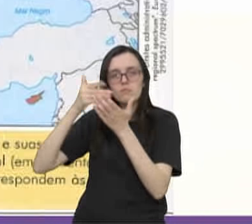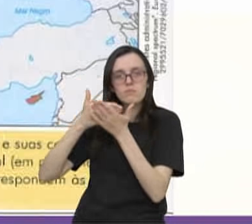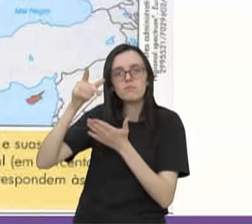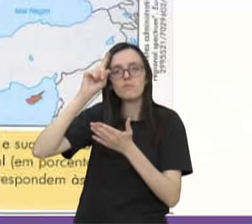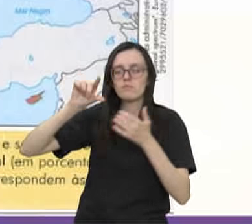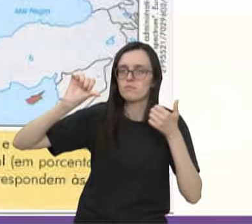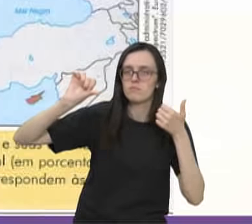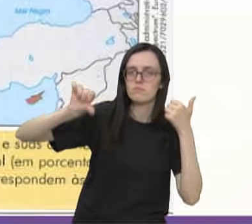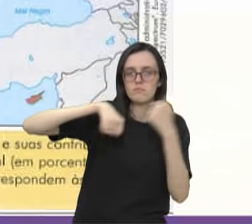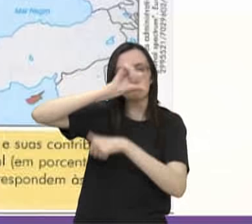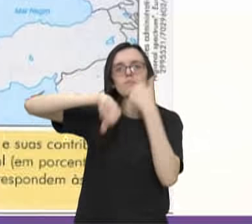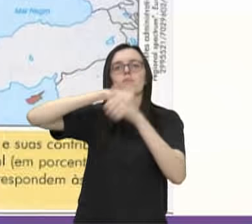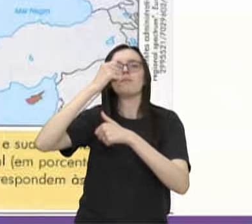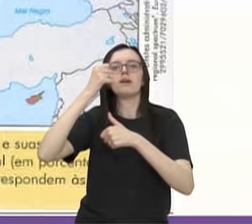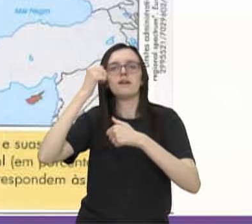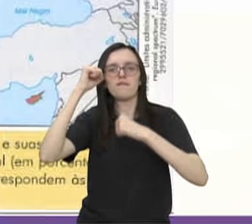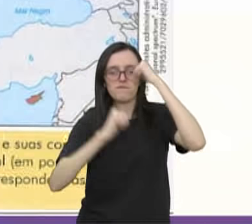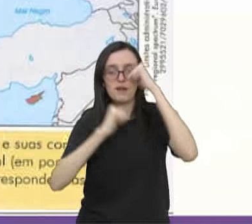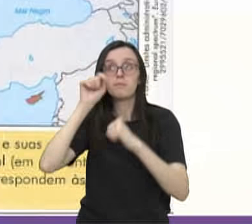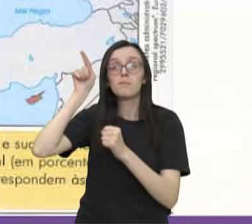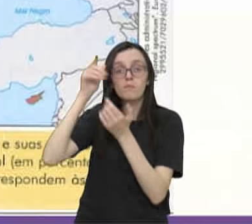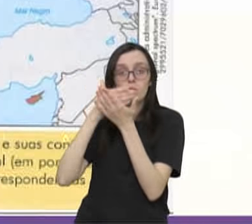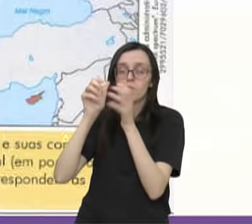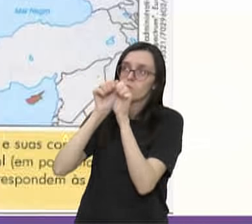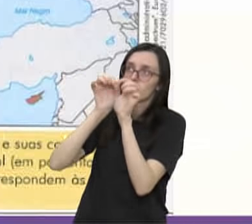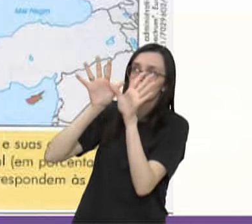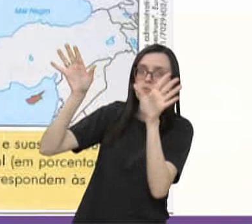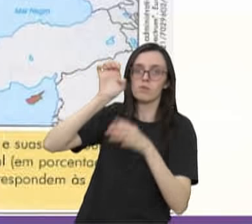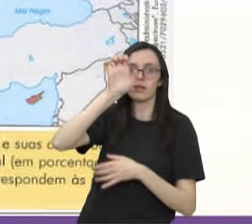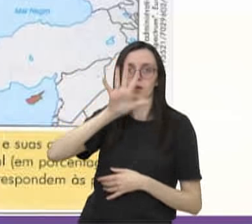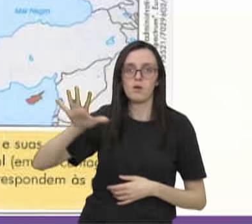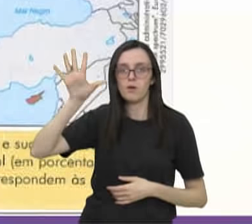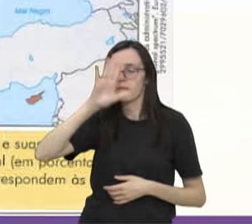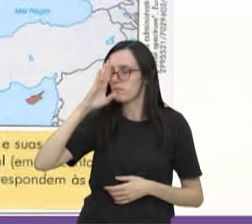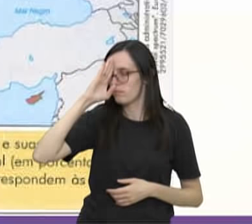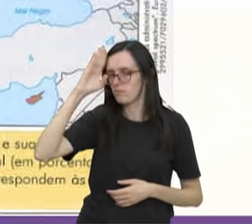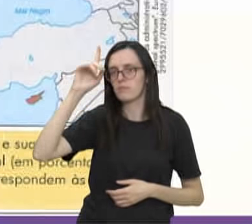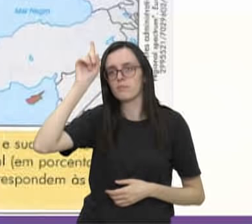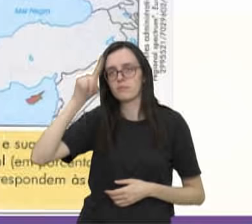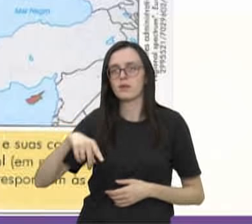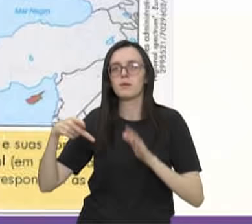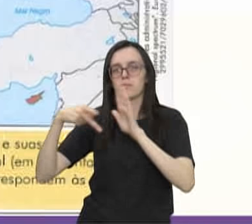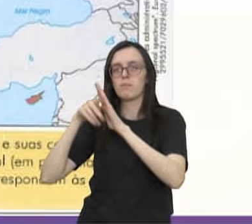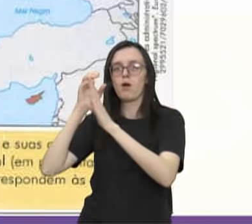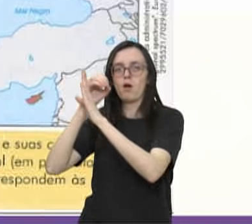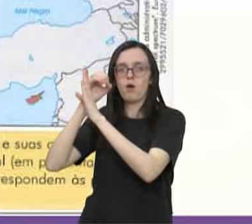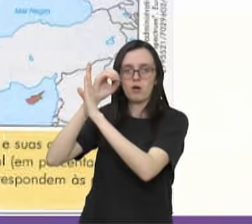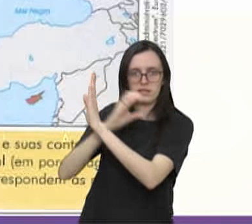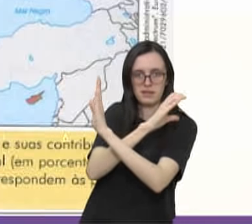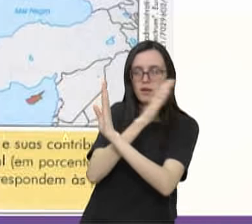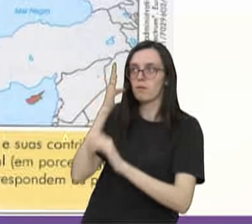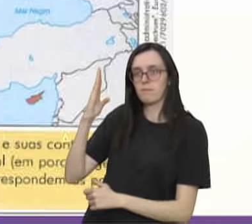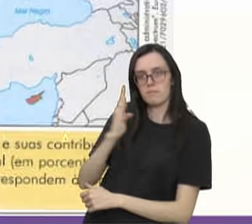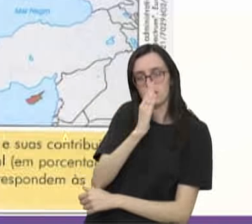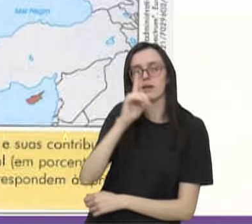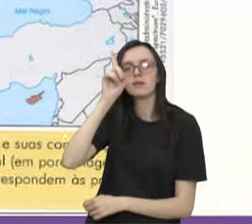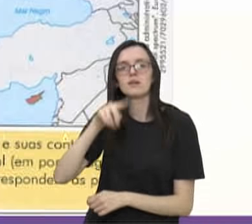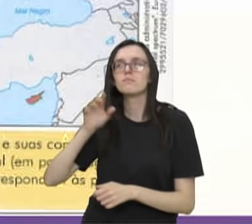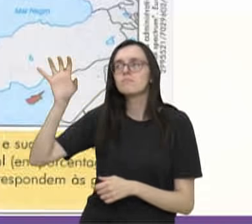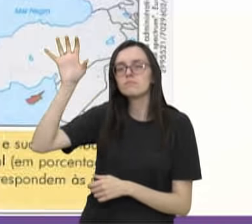revolução industrial onde boa parte do território europeu sobretudo seu lado ocidental apresenta